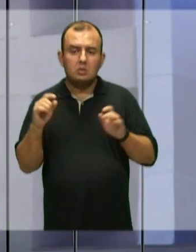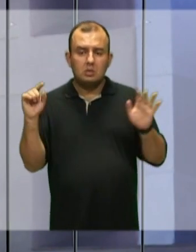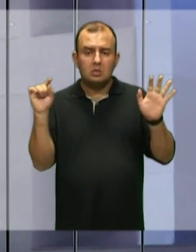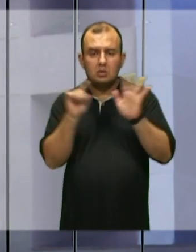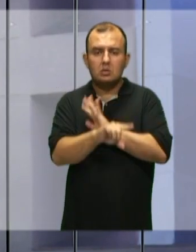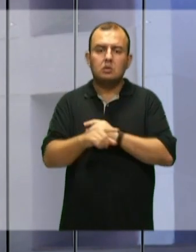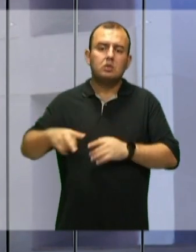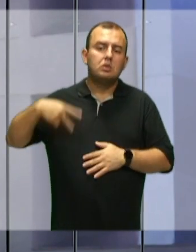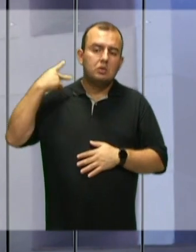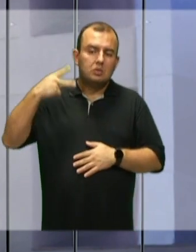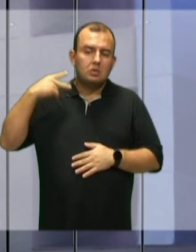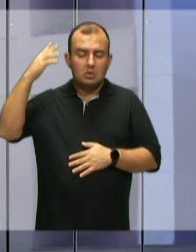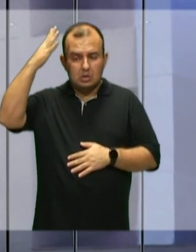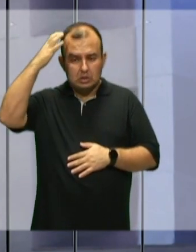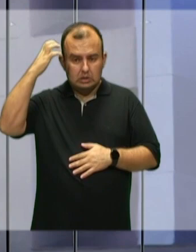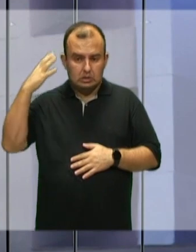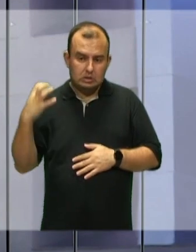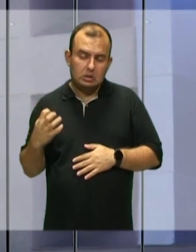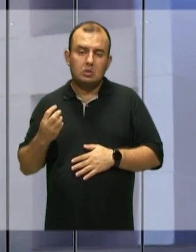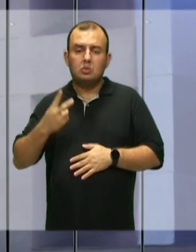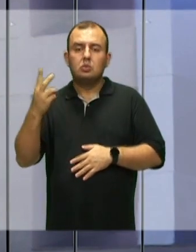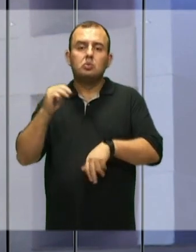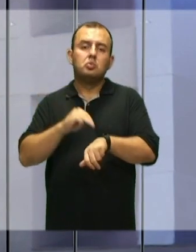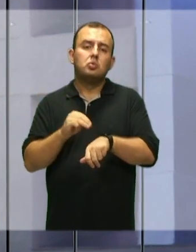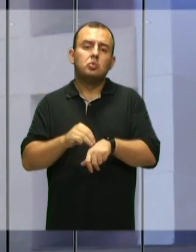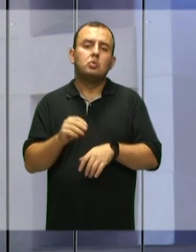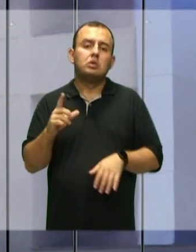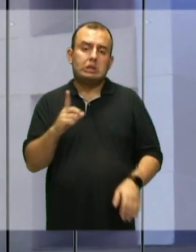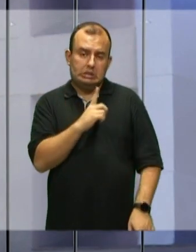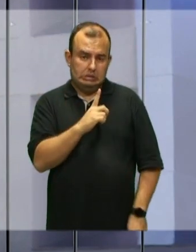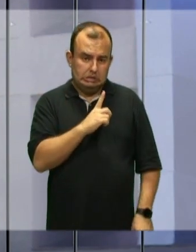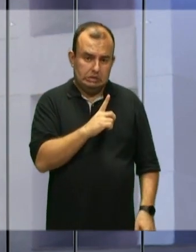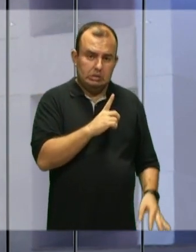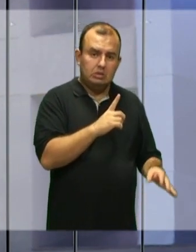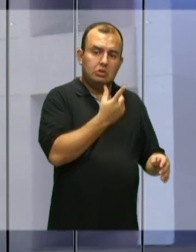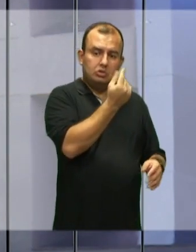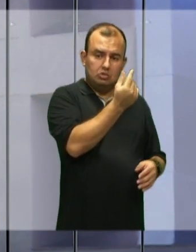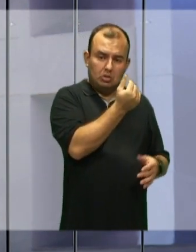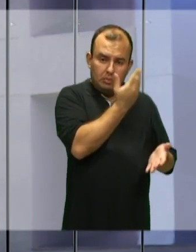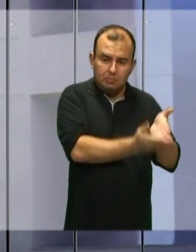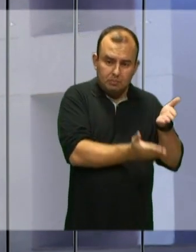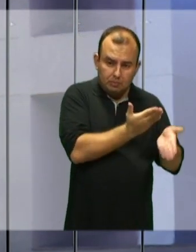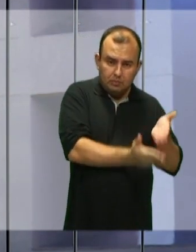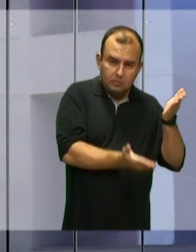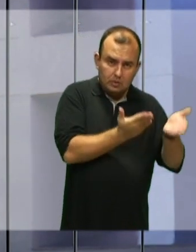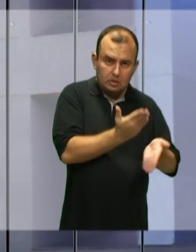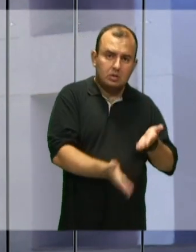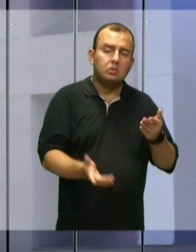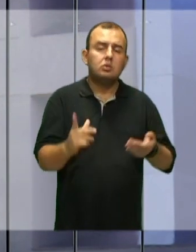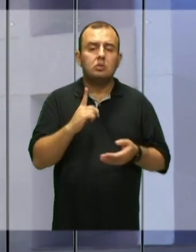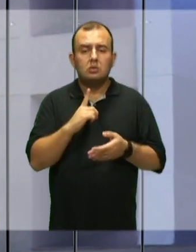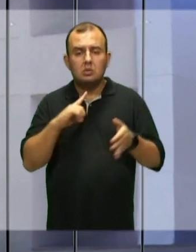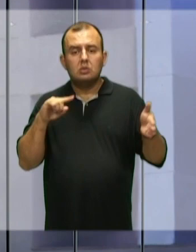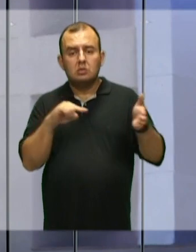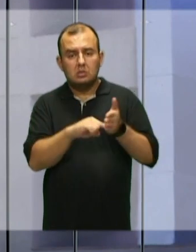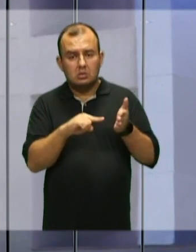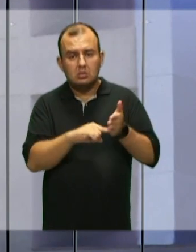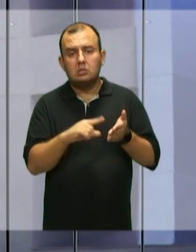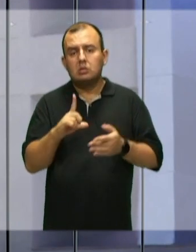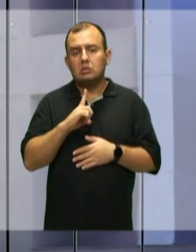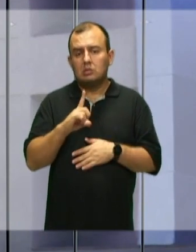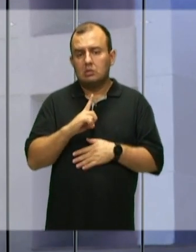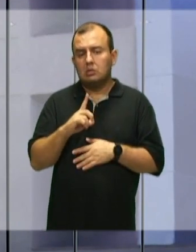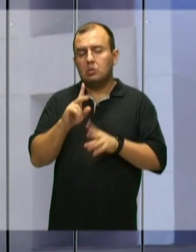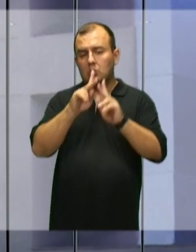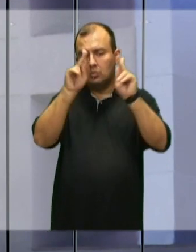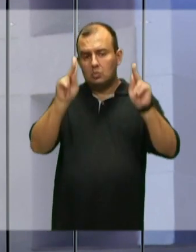também a vereadora Célia fez num segundo momento era houve danos aos cofres nessas questão que foi denunciada e tanto O